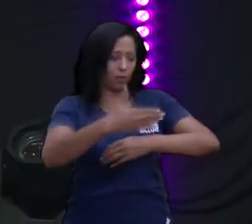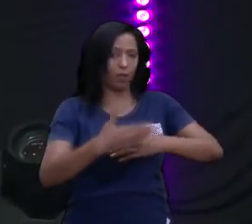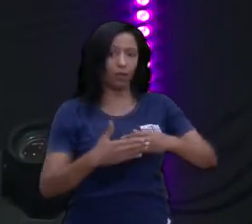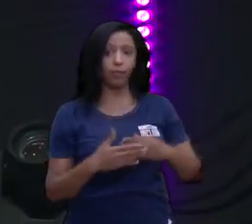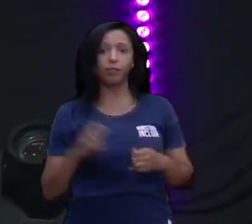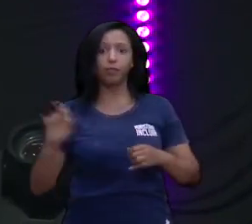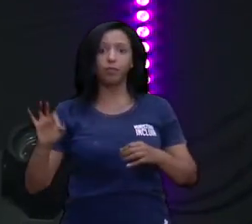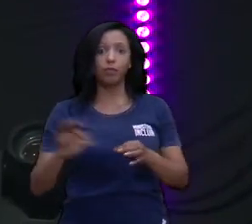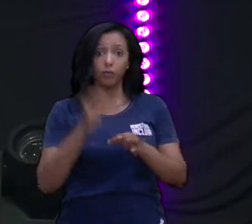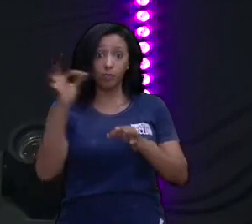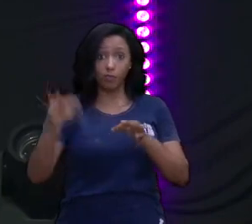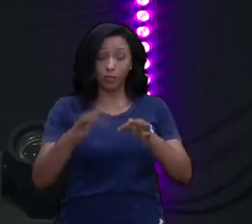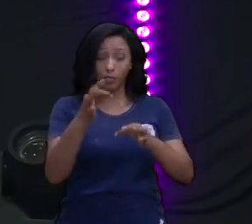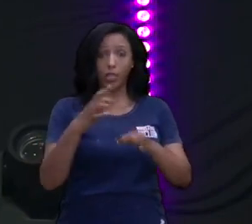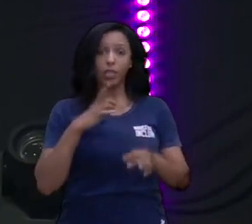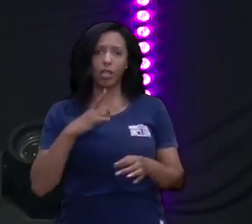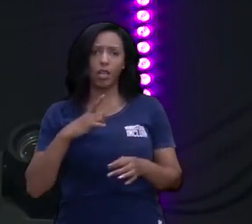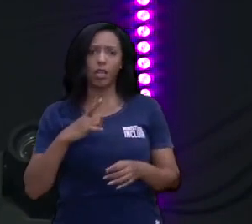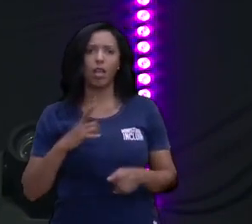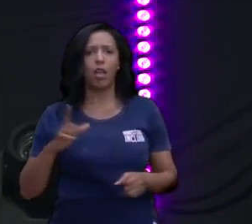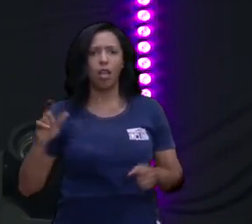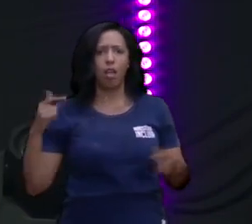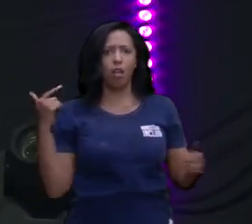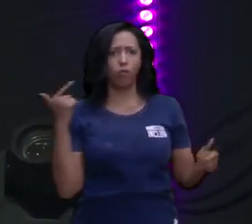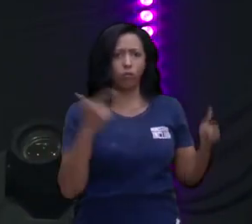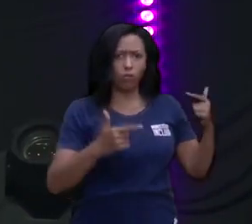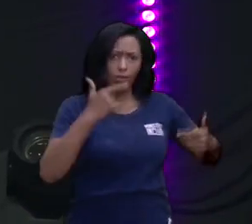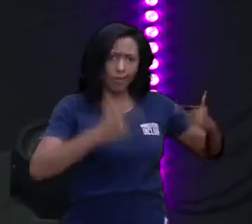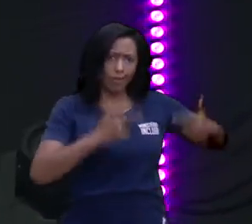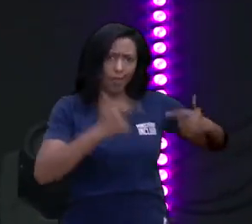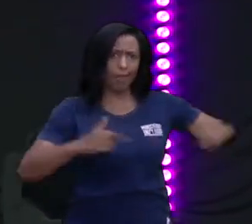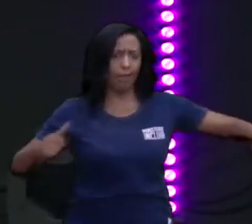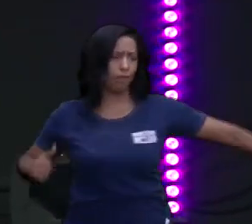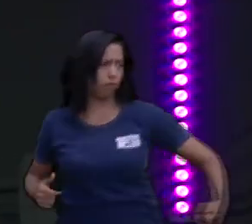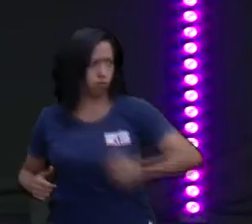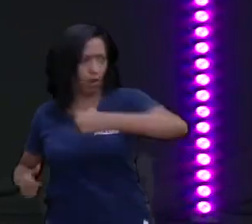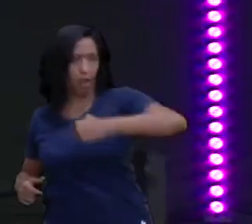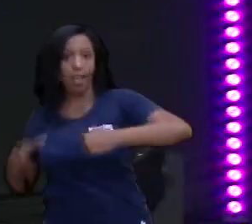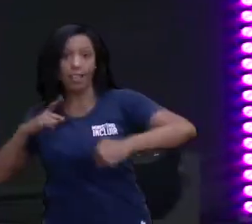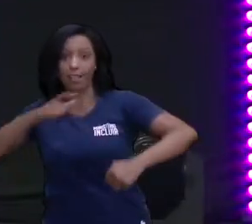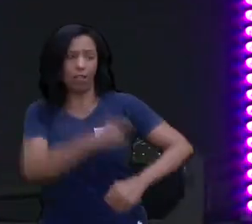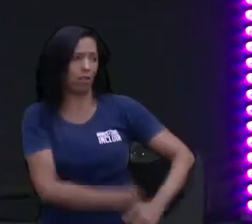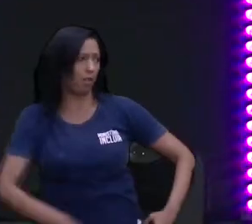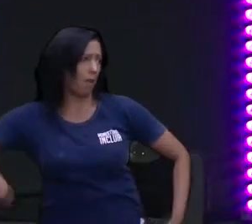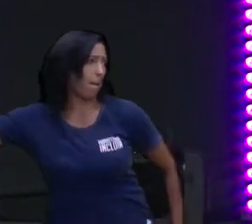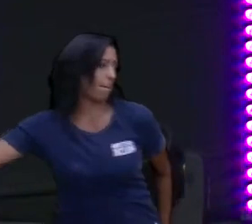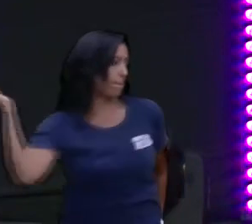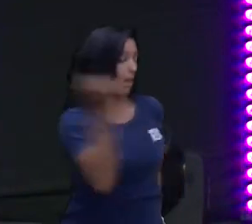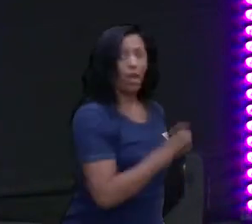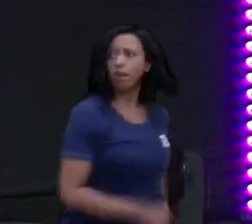quando estavam numa batalha mas o escudo protegido uma espada não era o mais perigoso